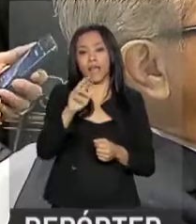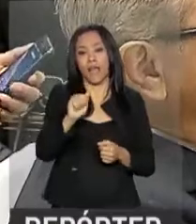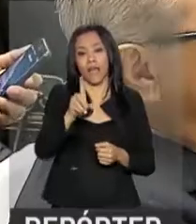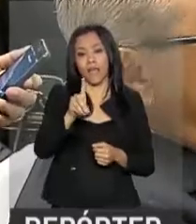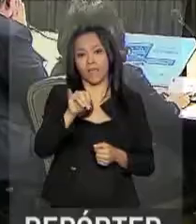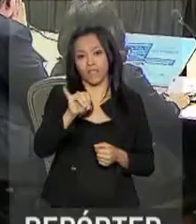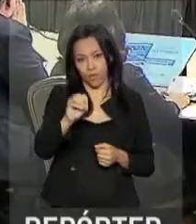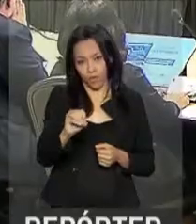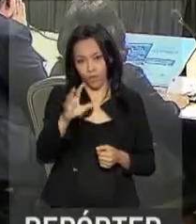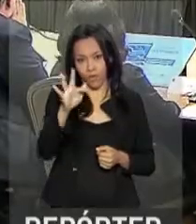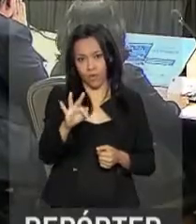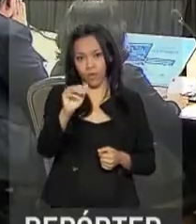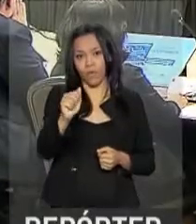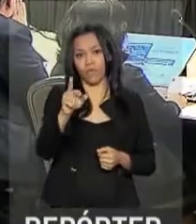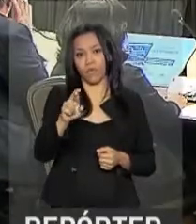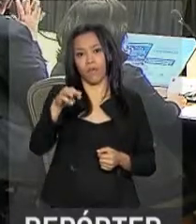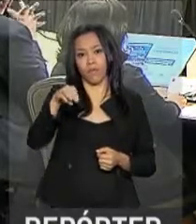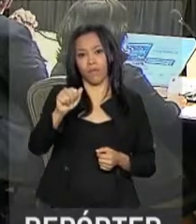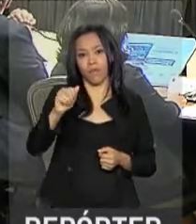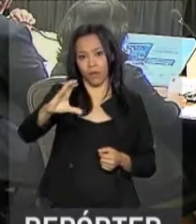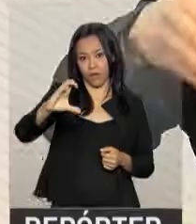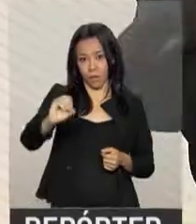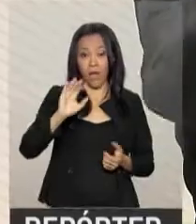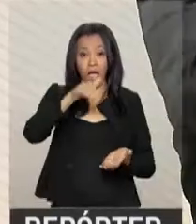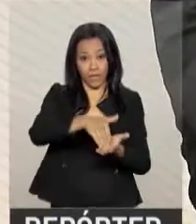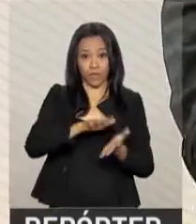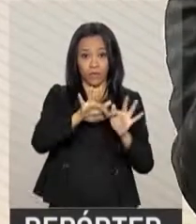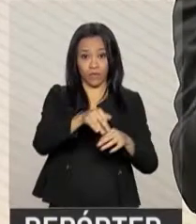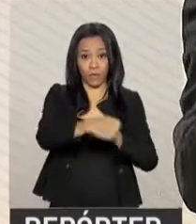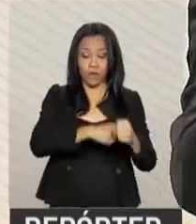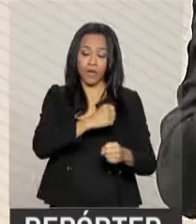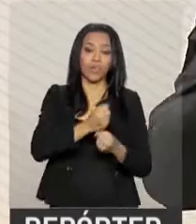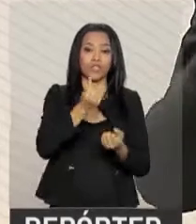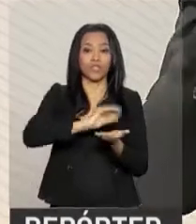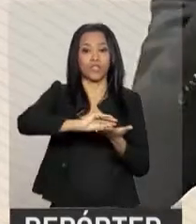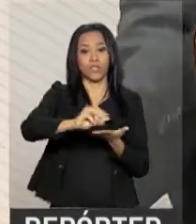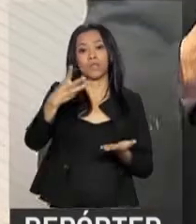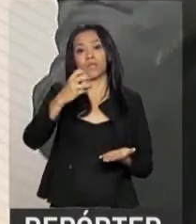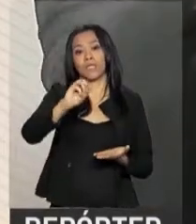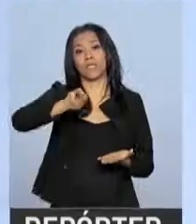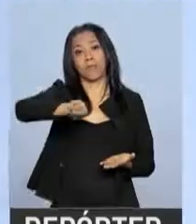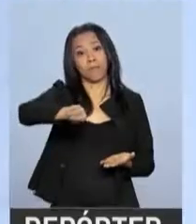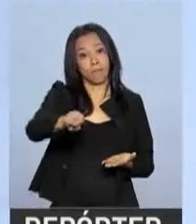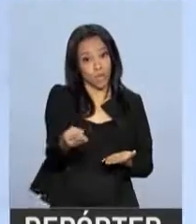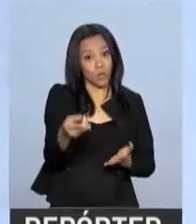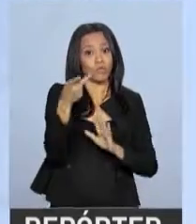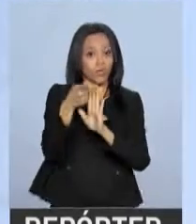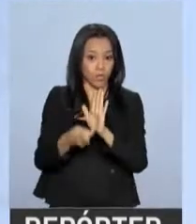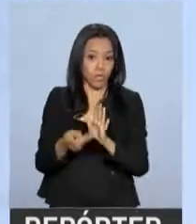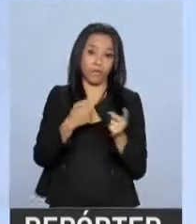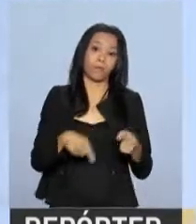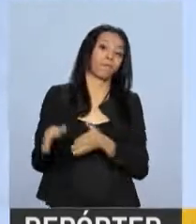de saúde até o final do ano serão repassados 30 milhões para o desenvolvimento do projeto os radiofármacos